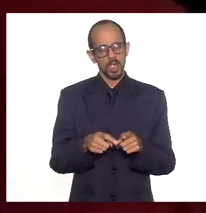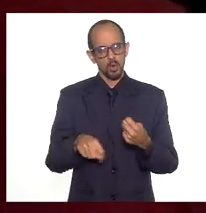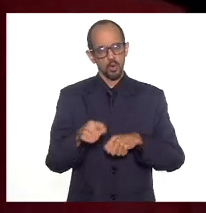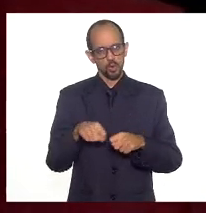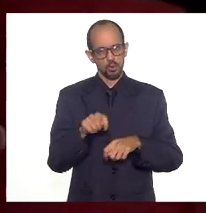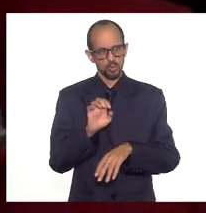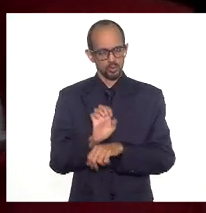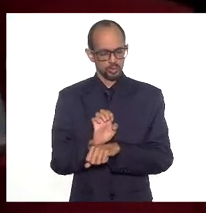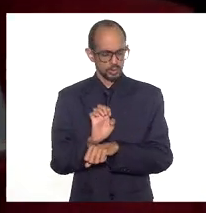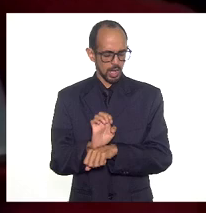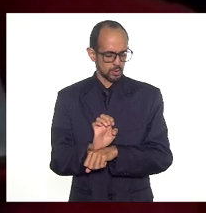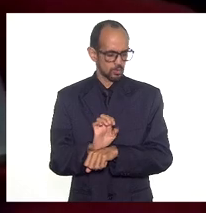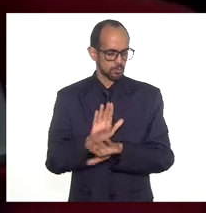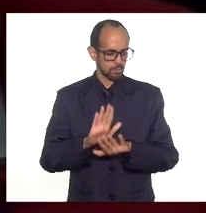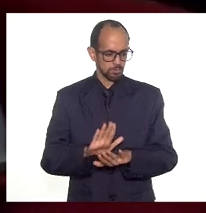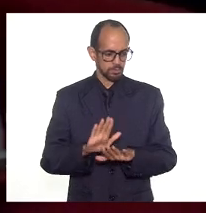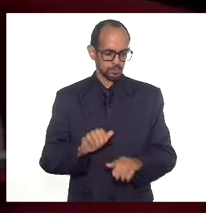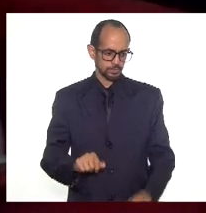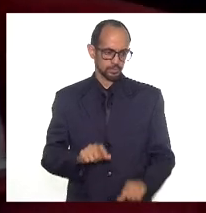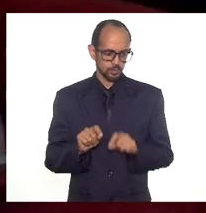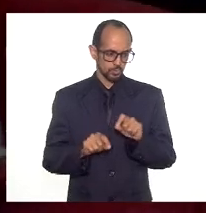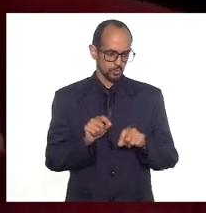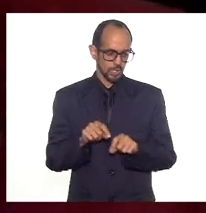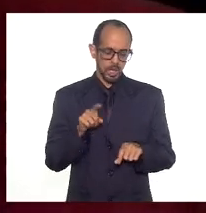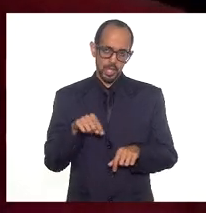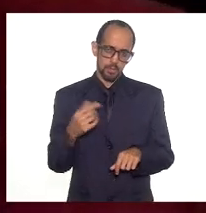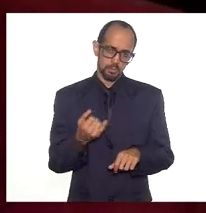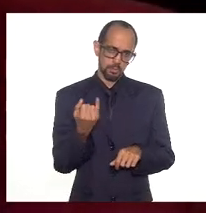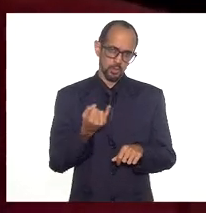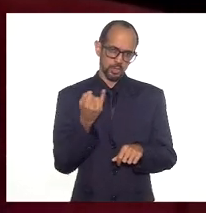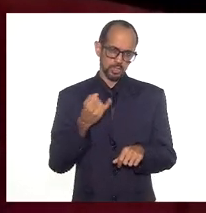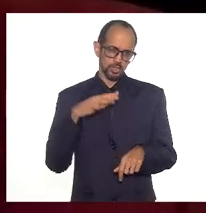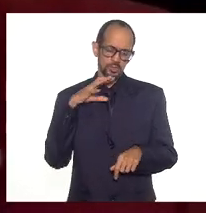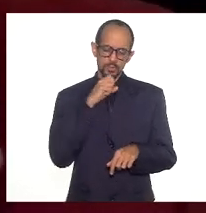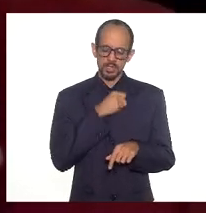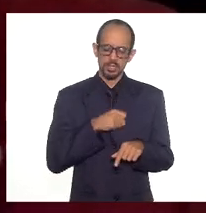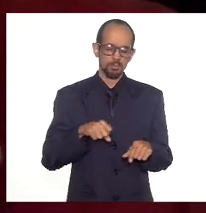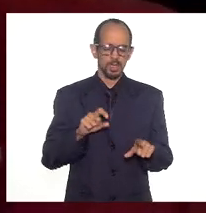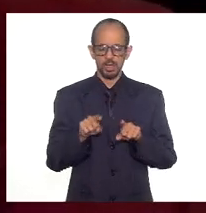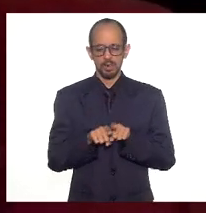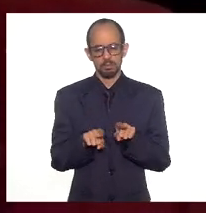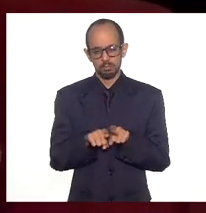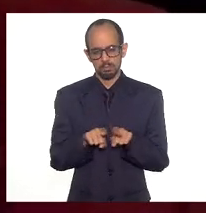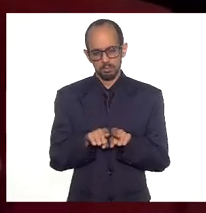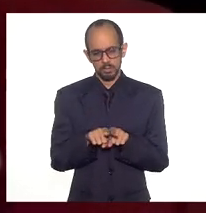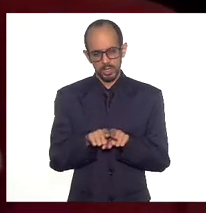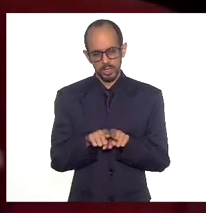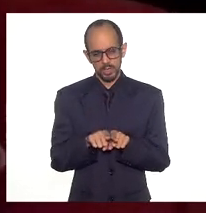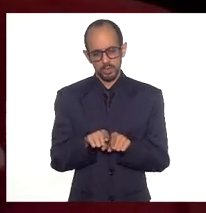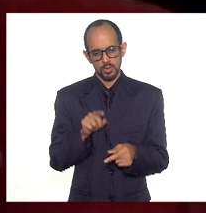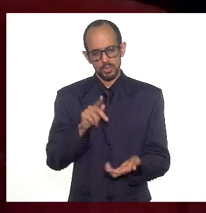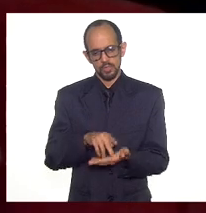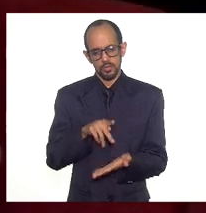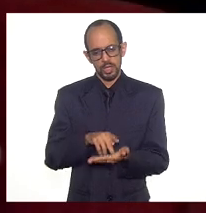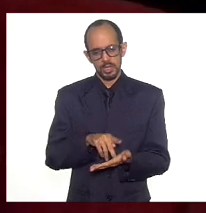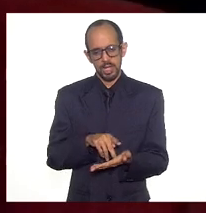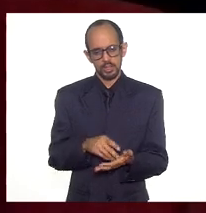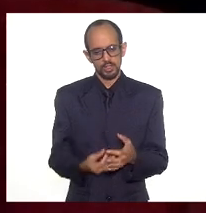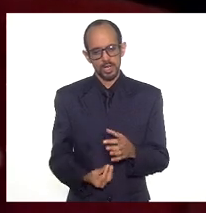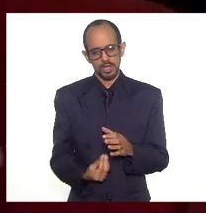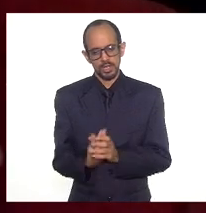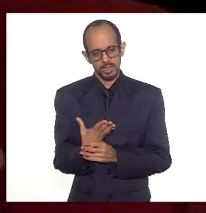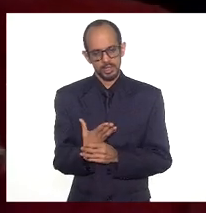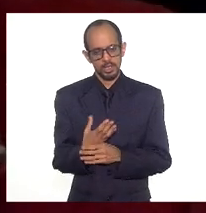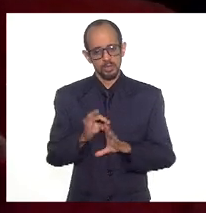Estado. Então, é importante a gente ter essa percepção que, né, o que realmente está gerando esse